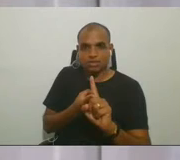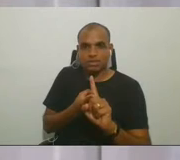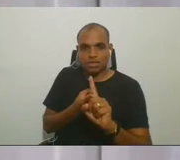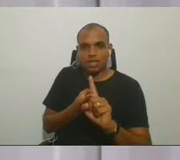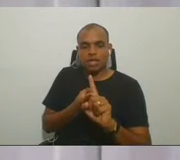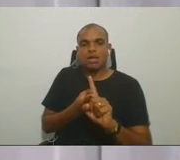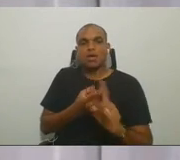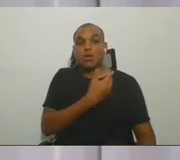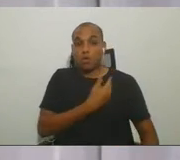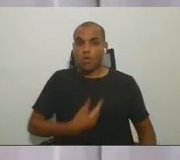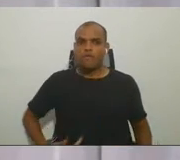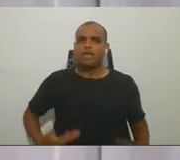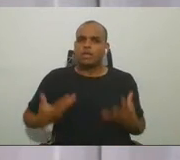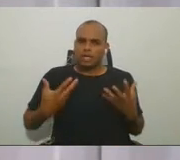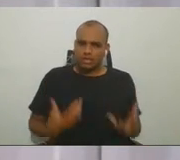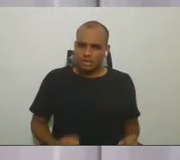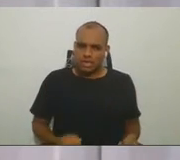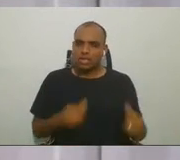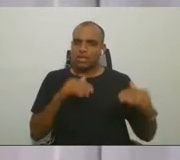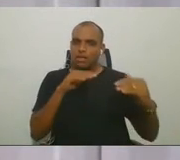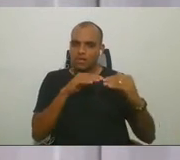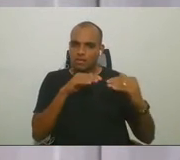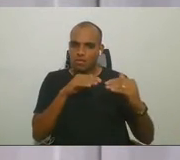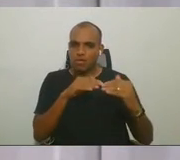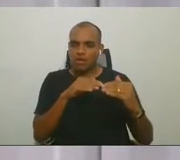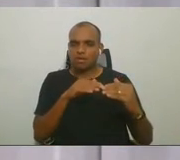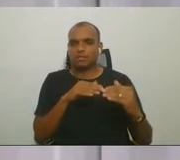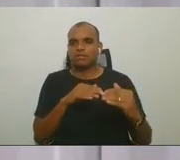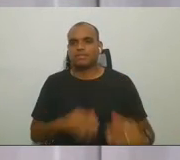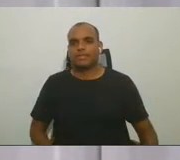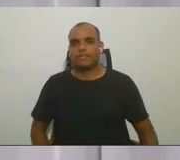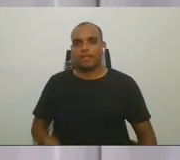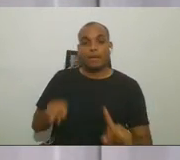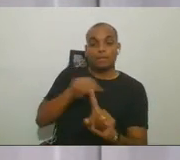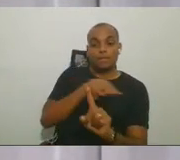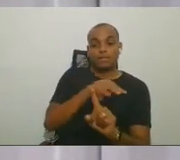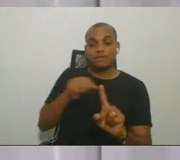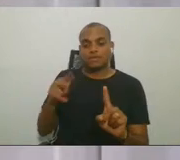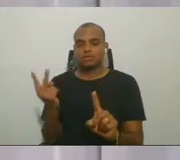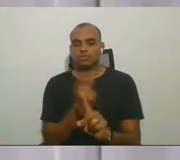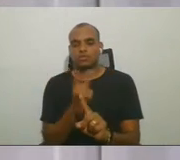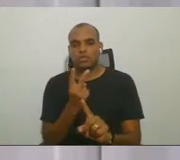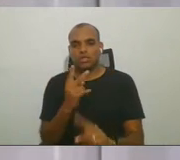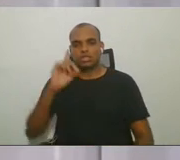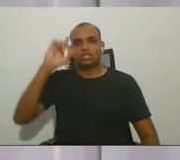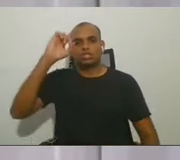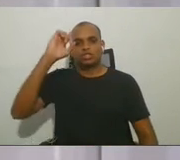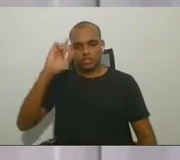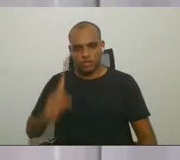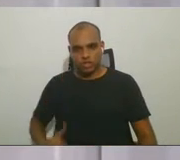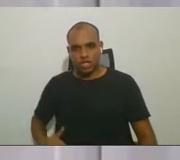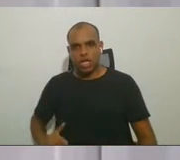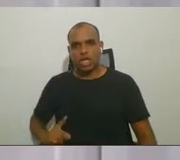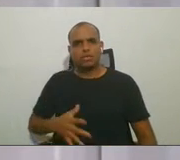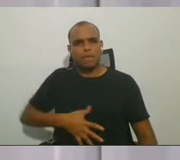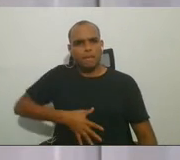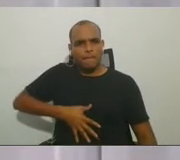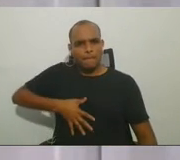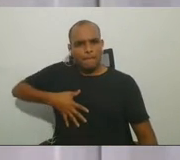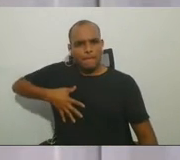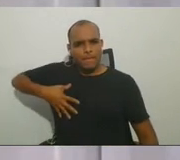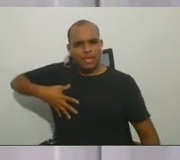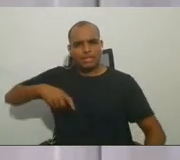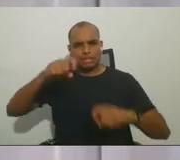do Estado é uma questão angular. O direito ao prazer sexual nas